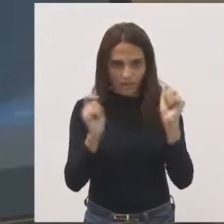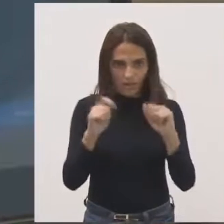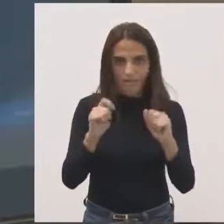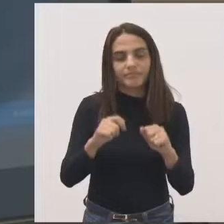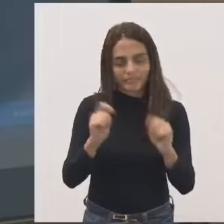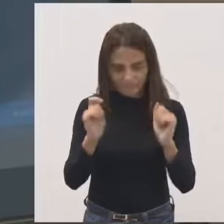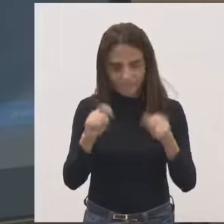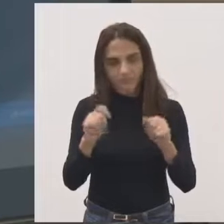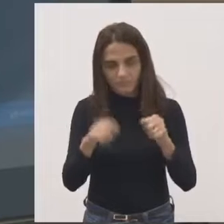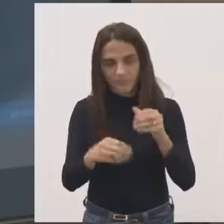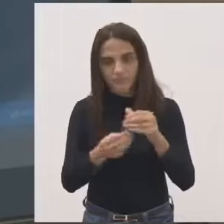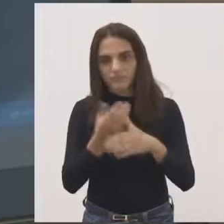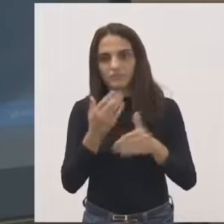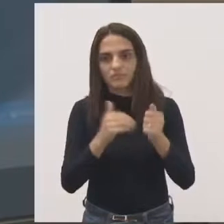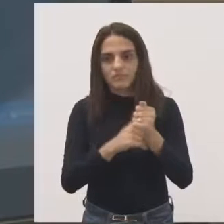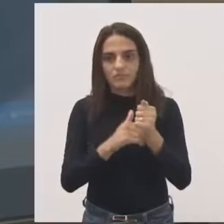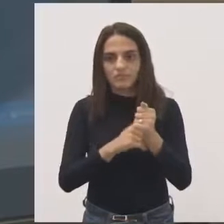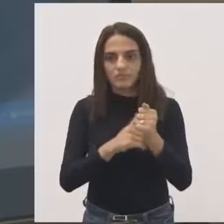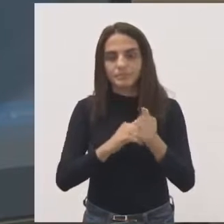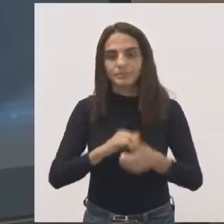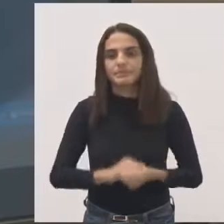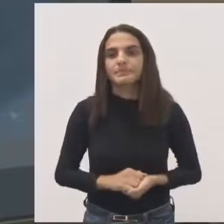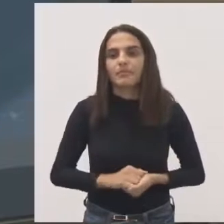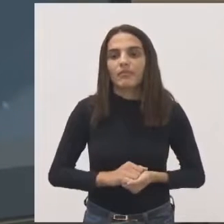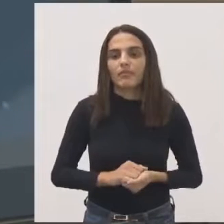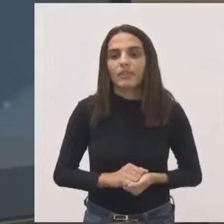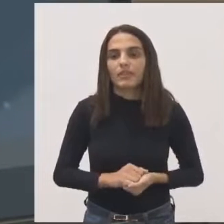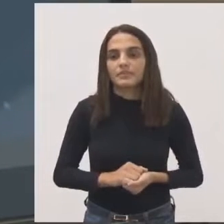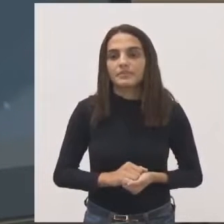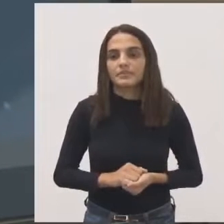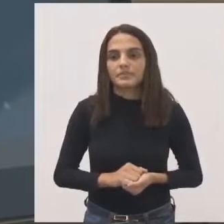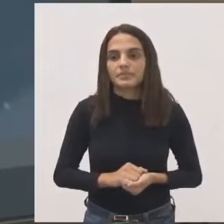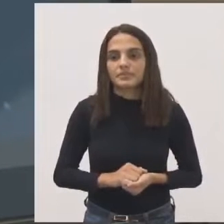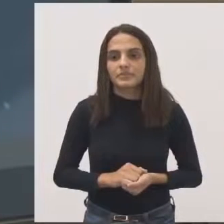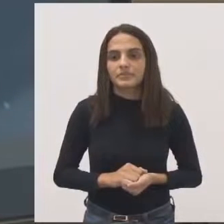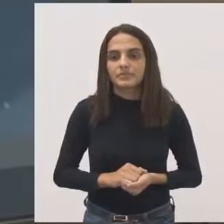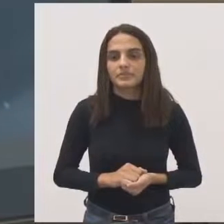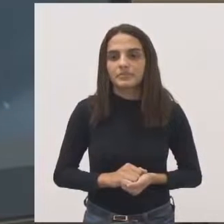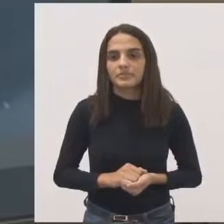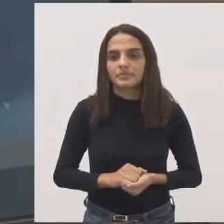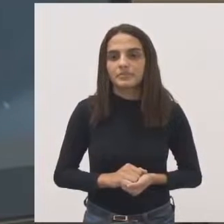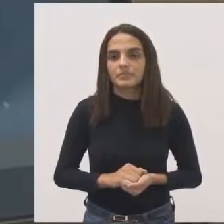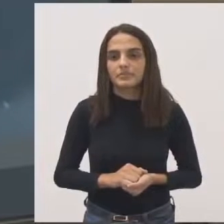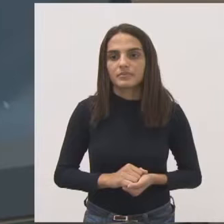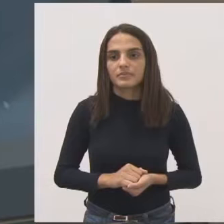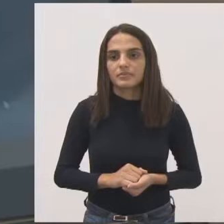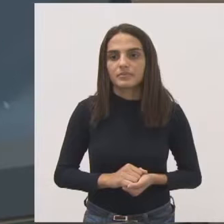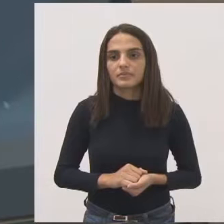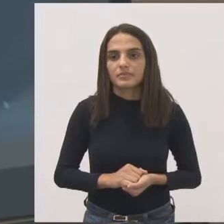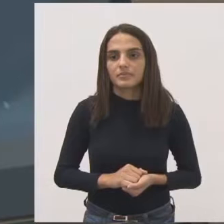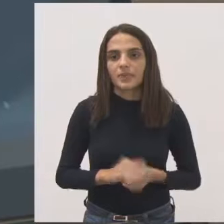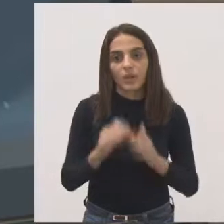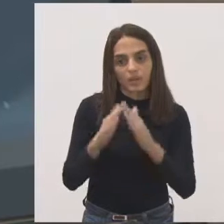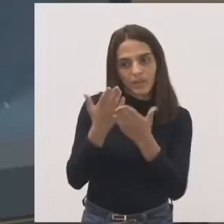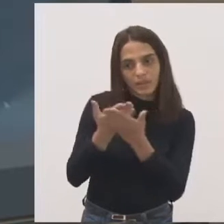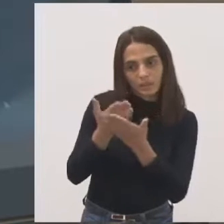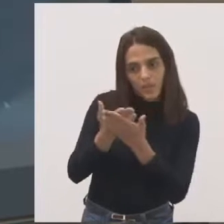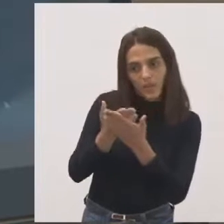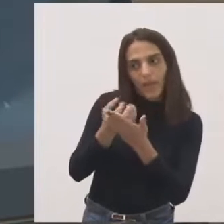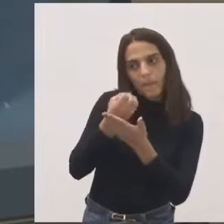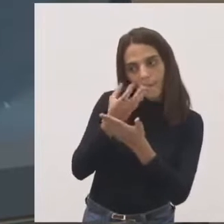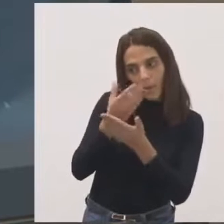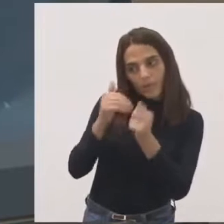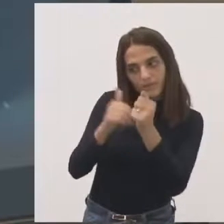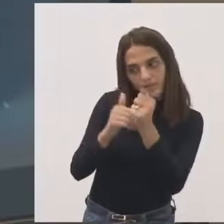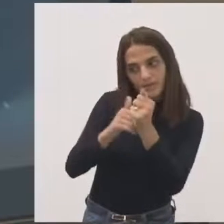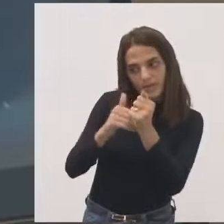criar, não tem problema. Eu vou deixar sem senha aqui, tá bom? Clico em avançar. No da escola, geralmente, é bom colocar a senha, né? O da